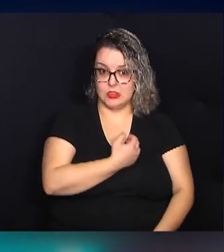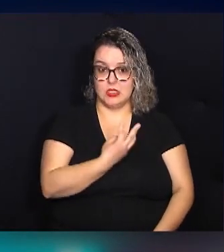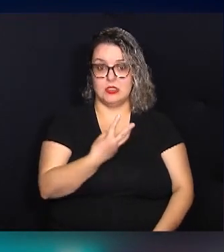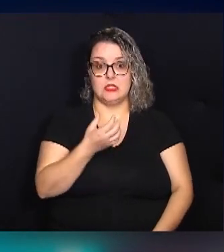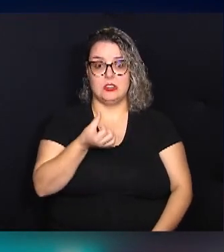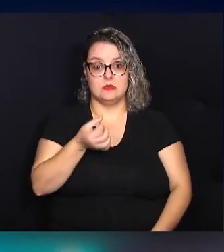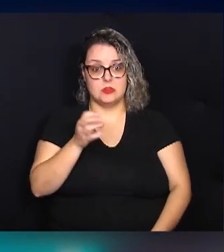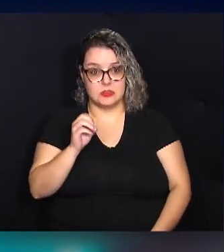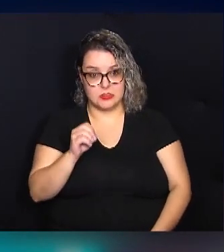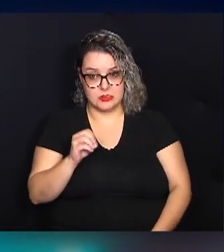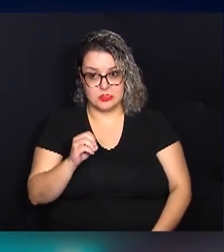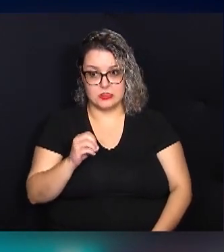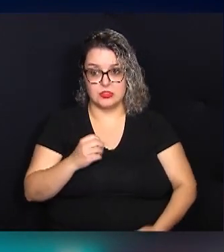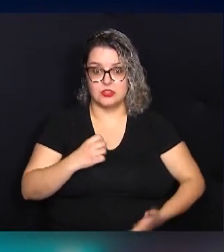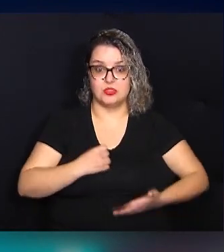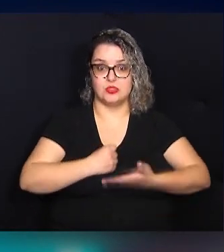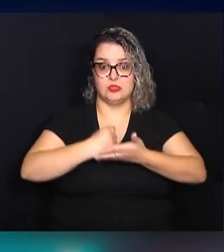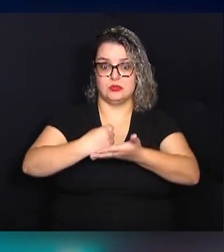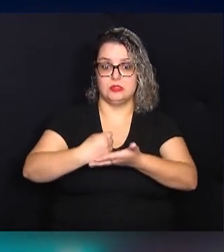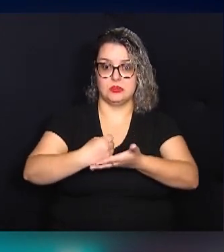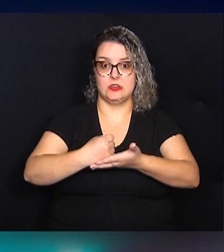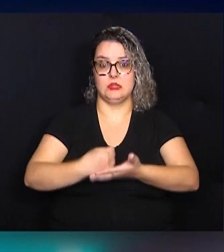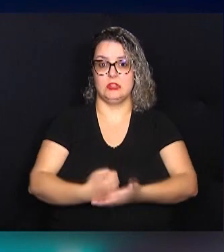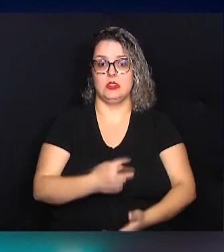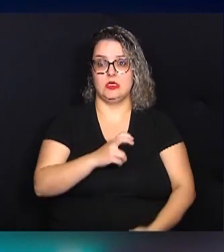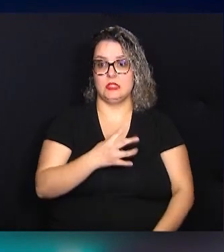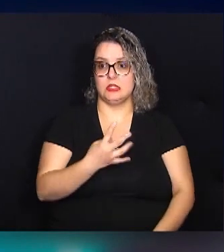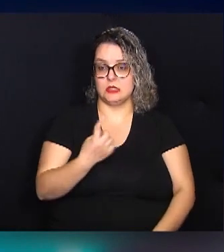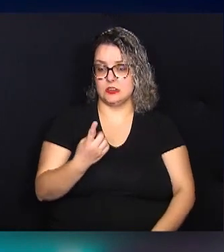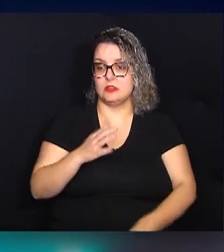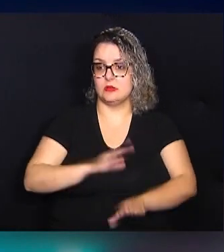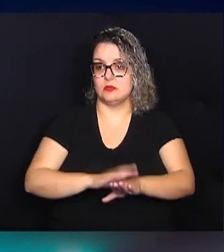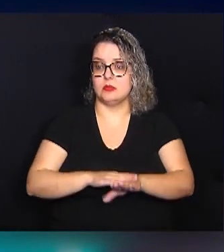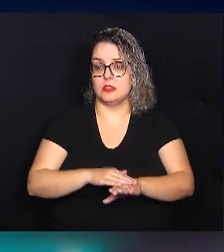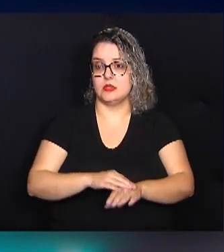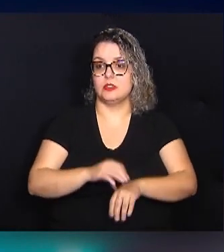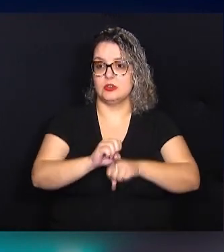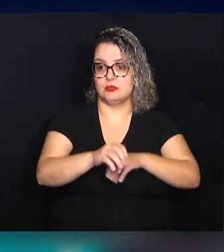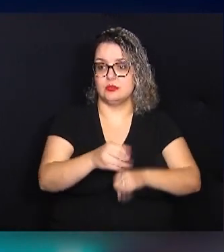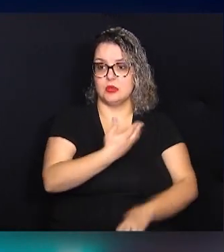3.600 ocorrências de salvamento e 541 ações de educação pública,